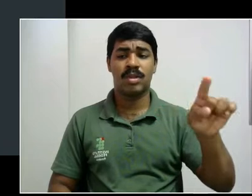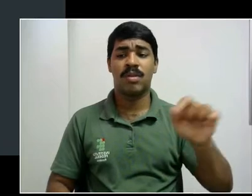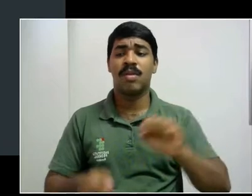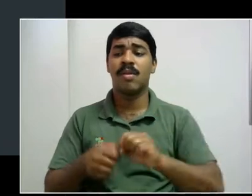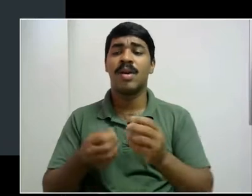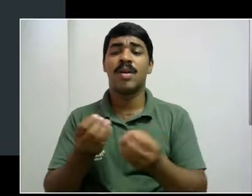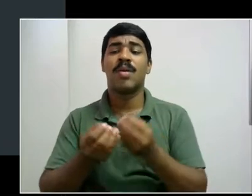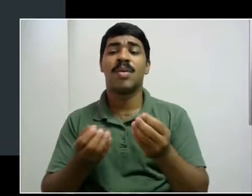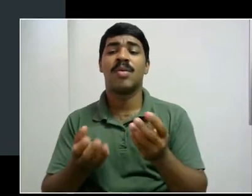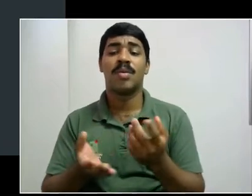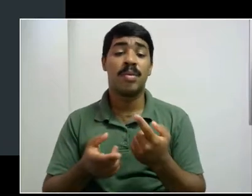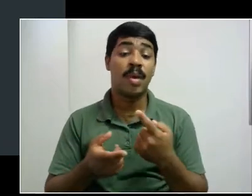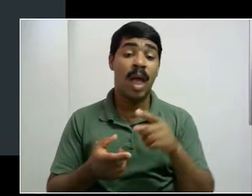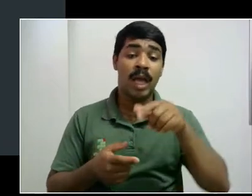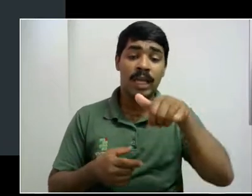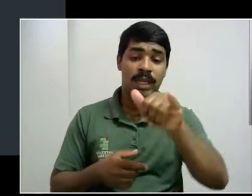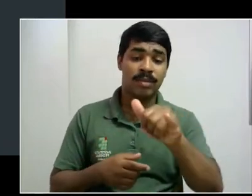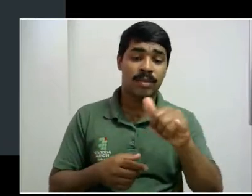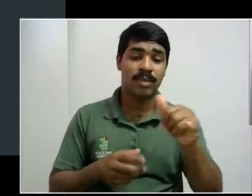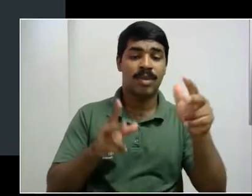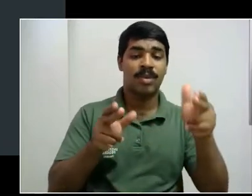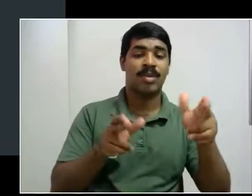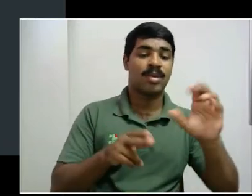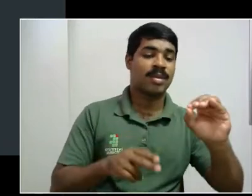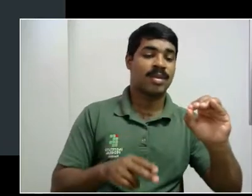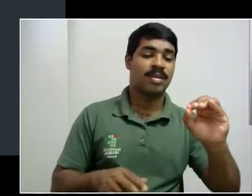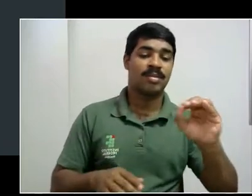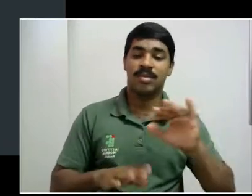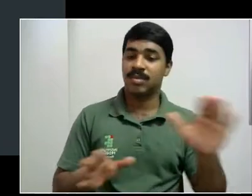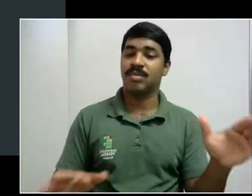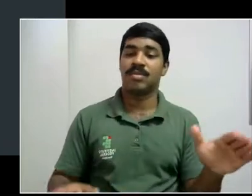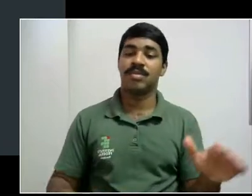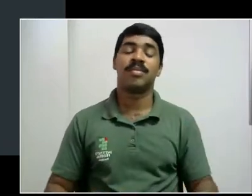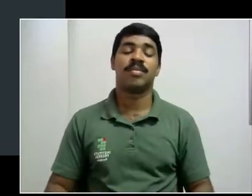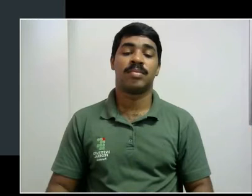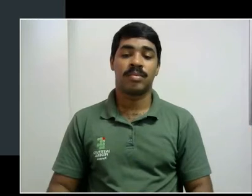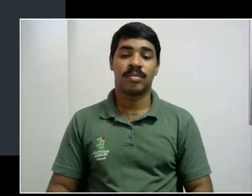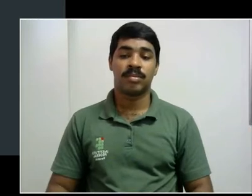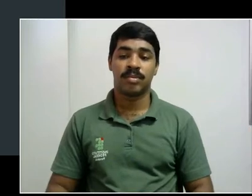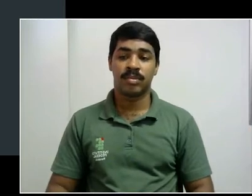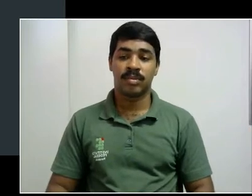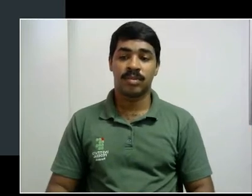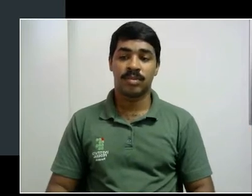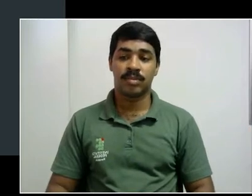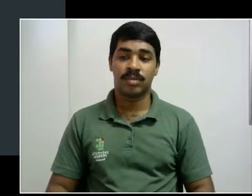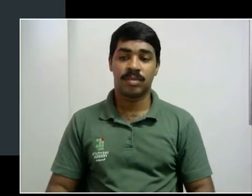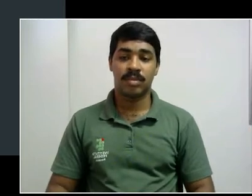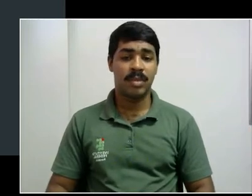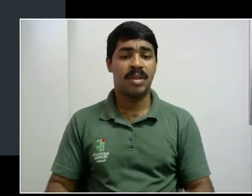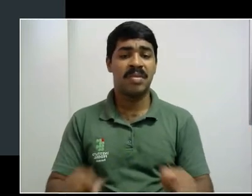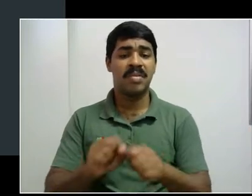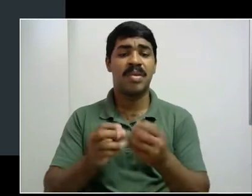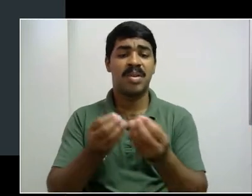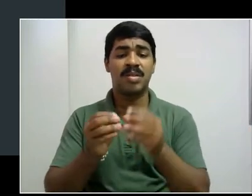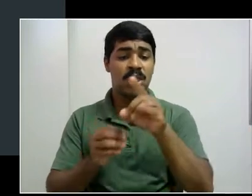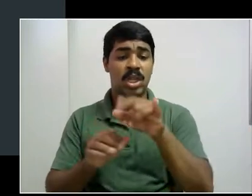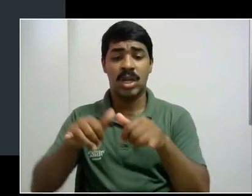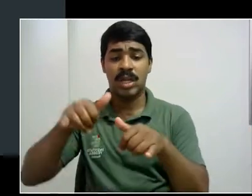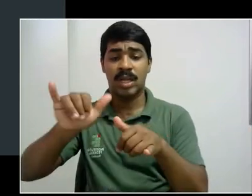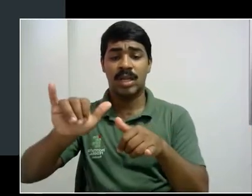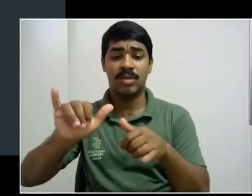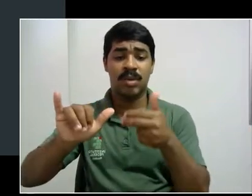ele está passando pelo eixo x, isso quer dizer que o valor do y tem que ser zero. Né? Ou seja, você só vai igualar a função